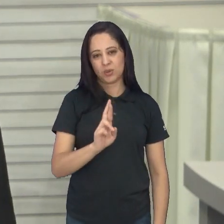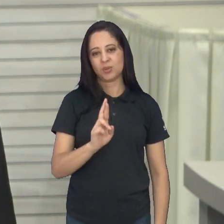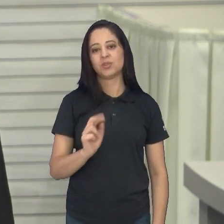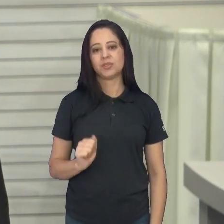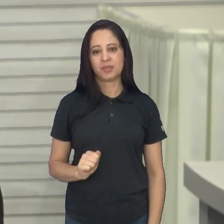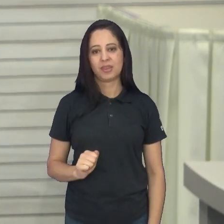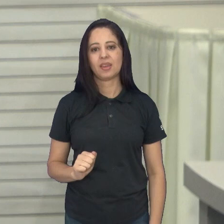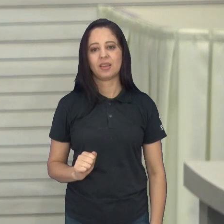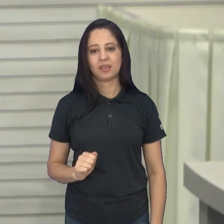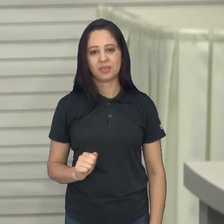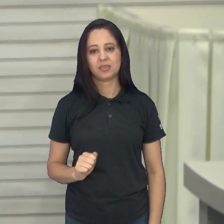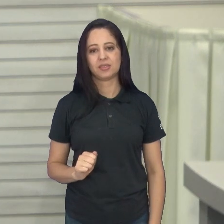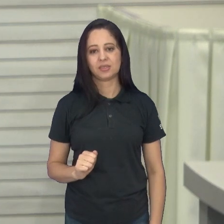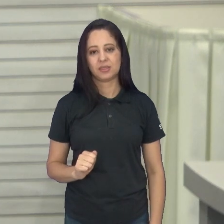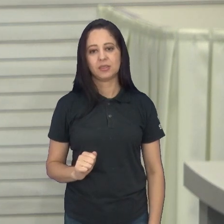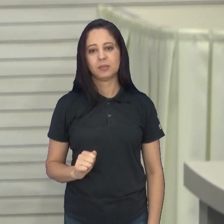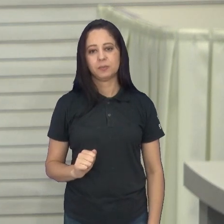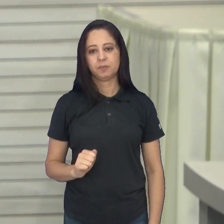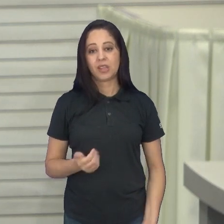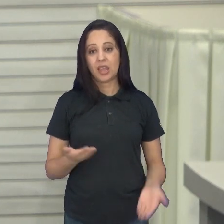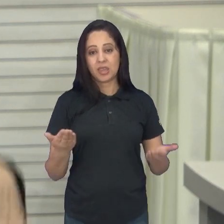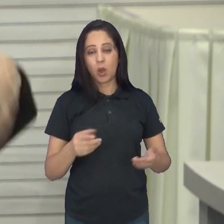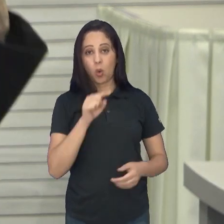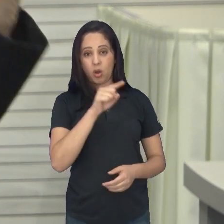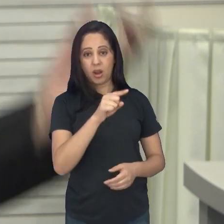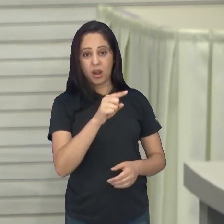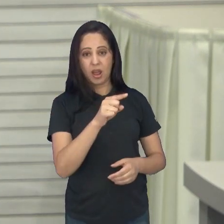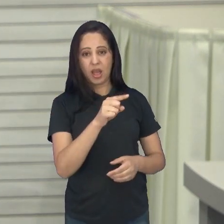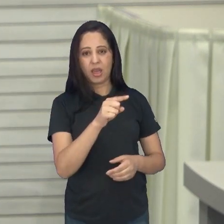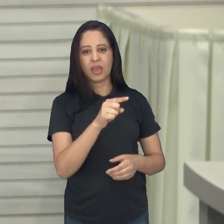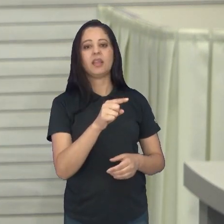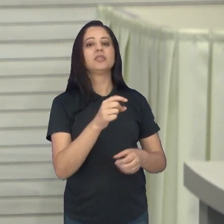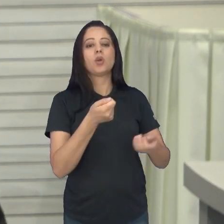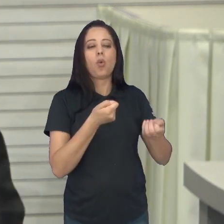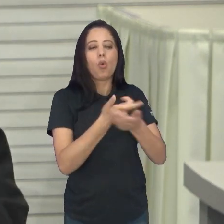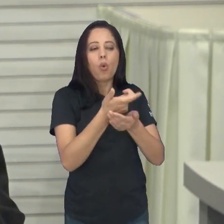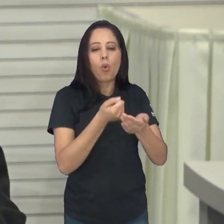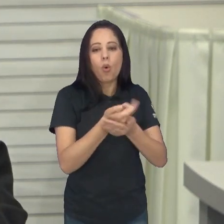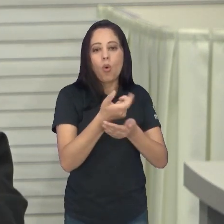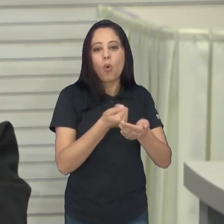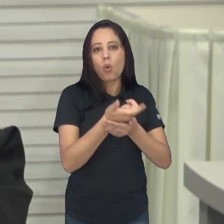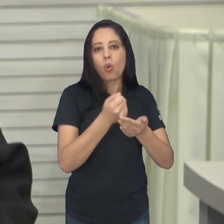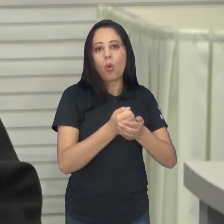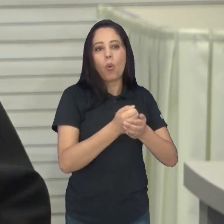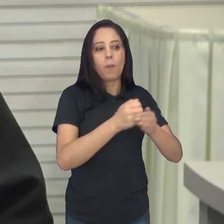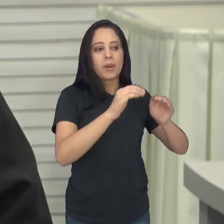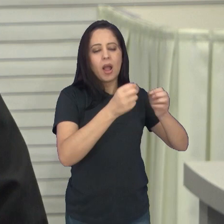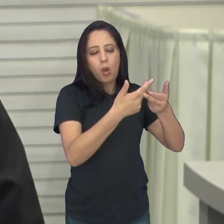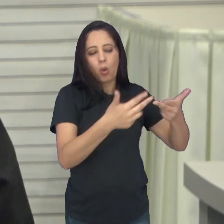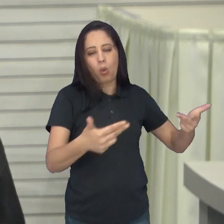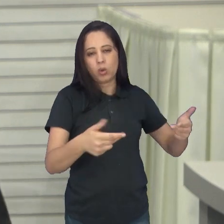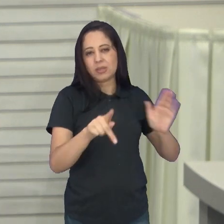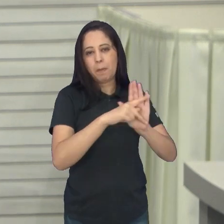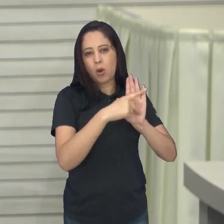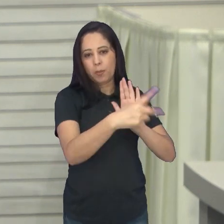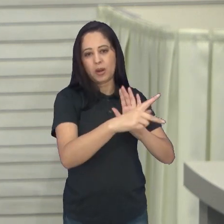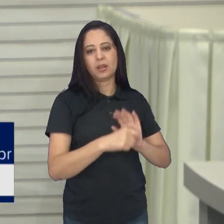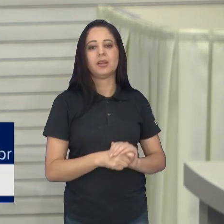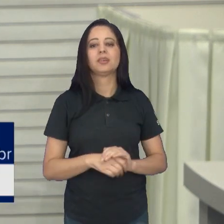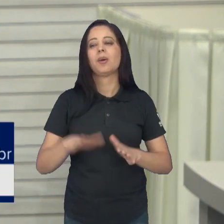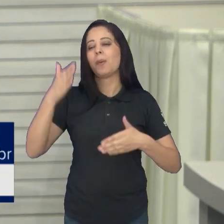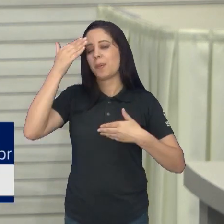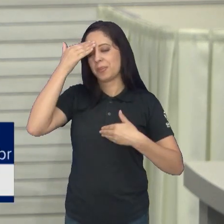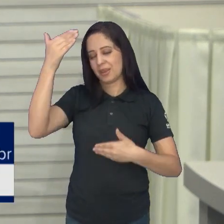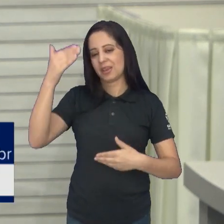utilizada agora para a aquisição do mobiliário lá da entidade. Então, minha gratidão